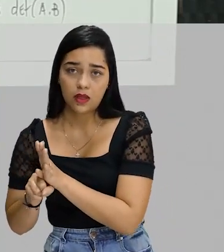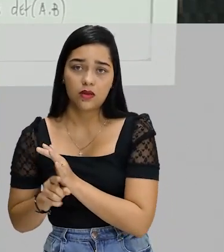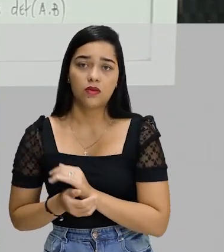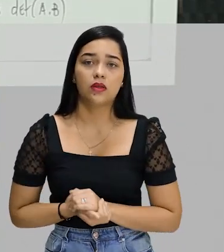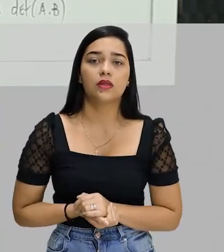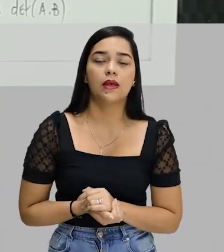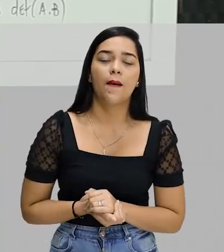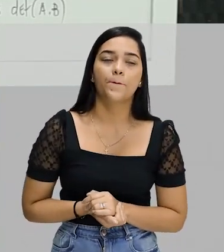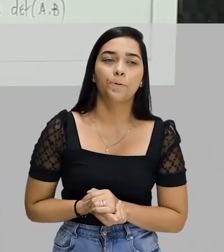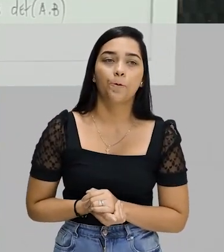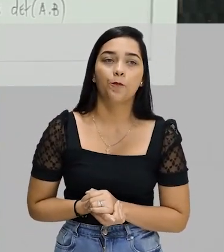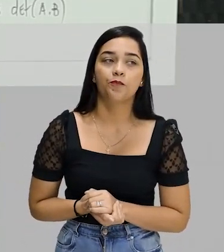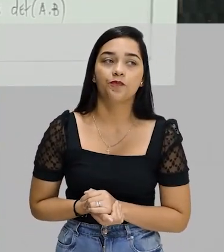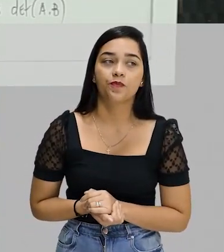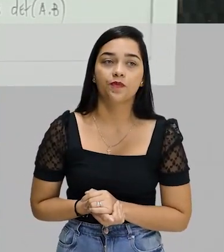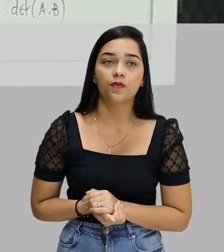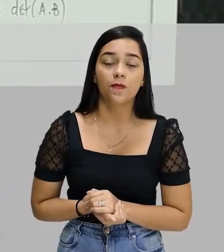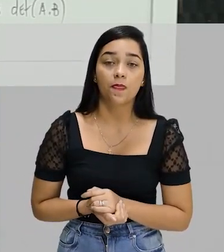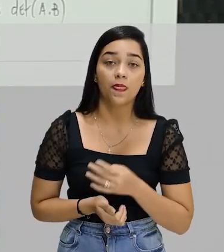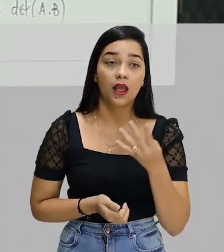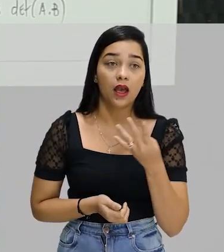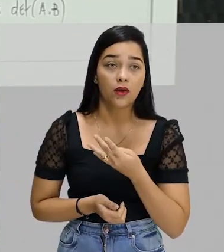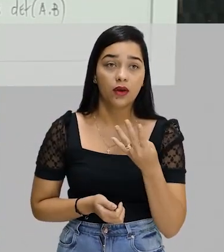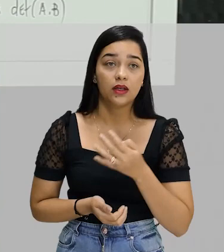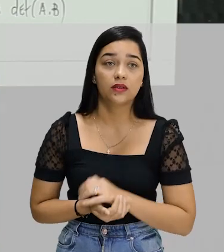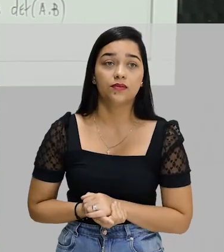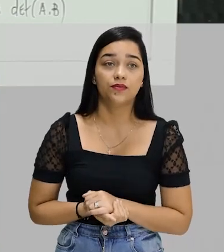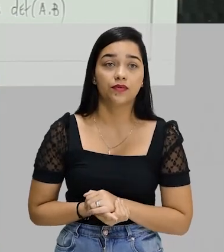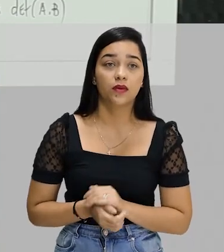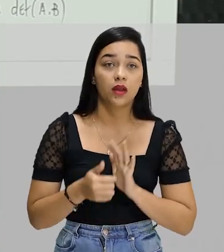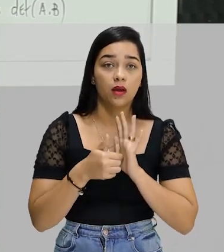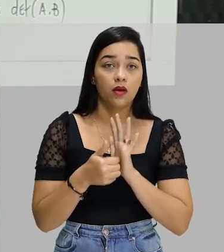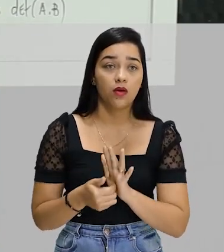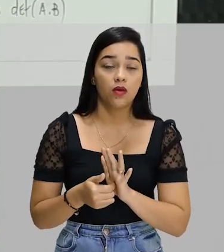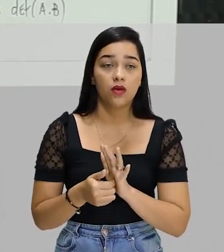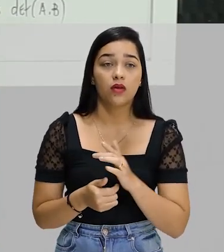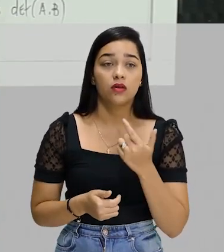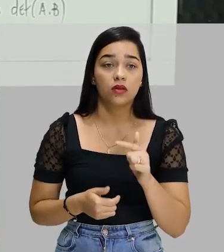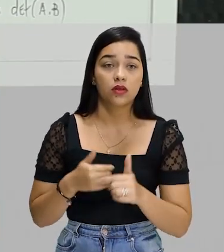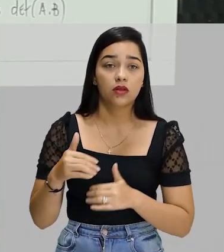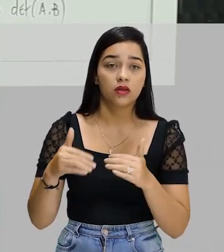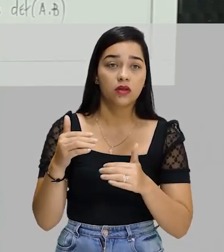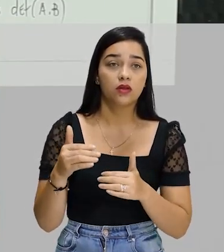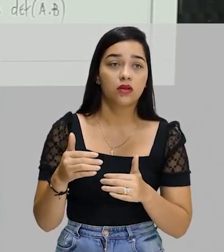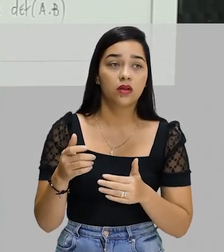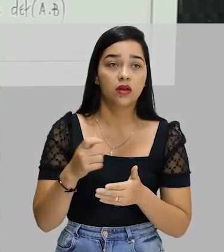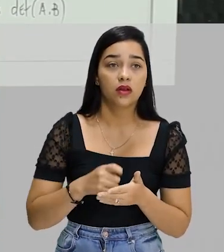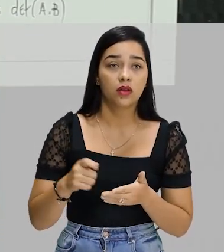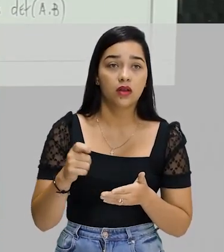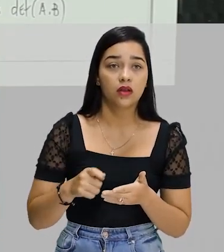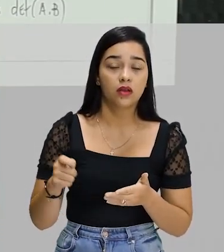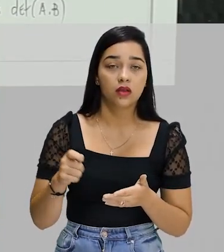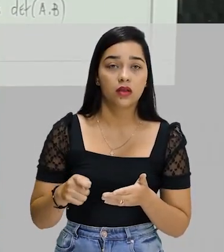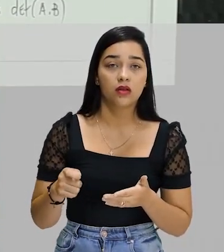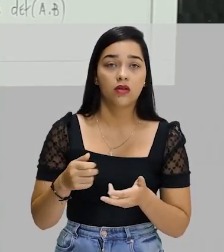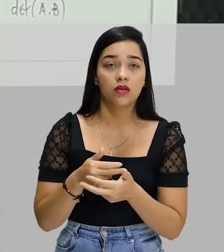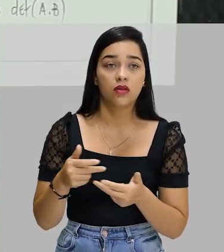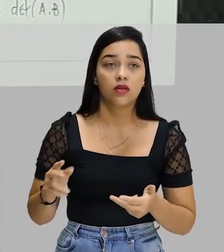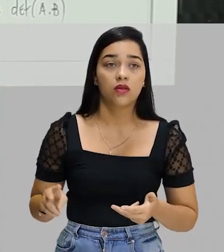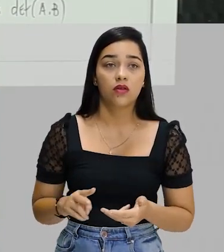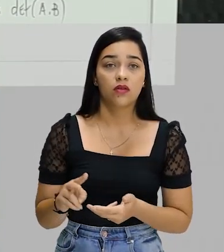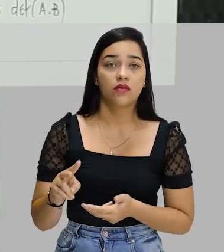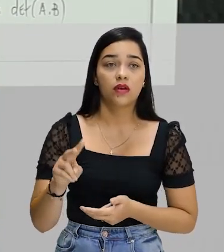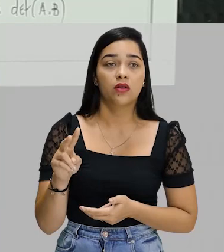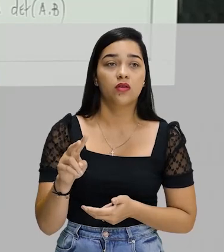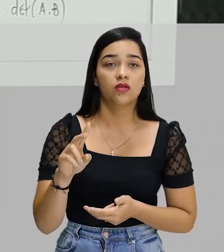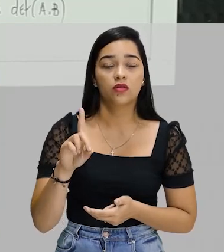Beleza? Vamos lá, turma. Determine, sem desenvolver, escreva os